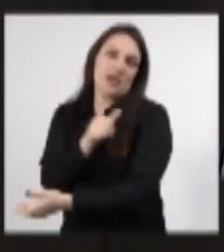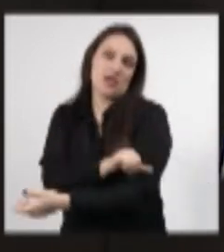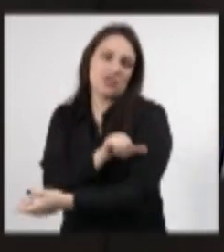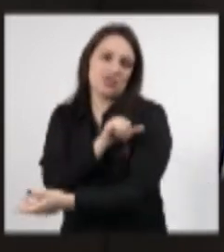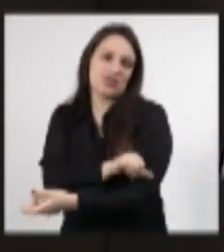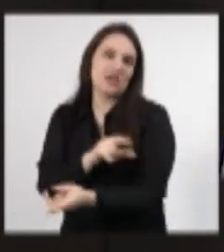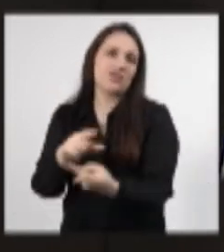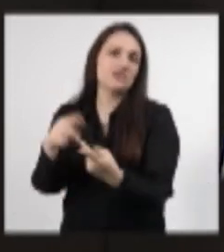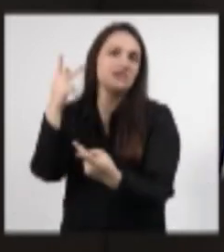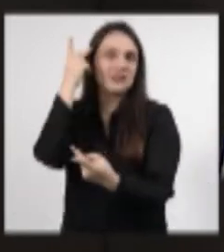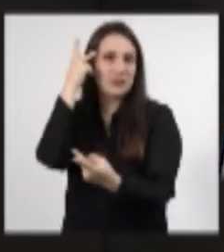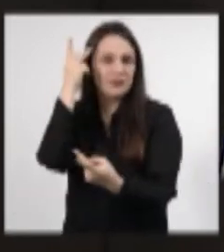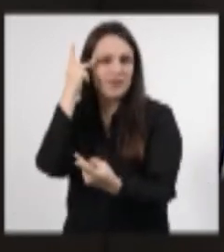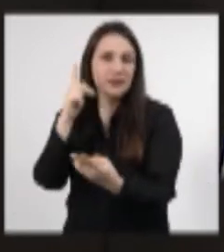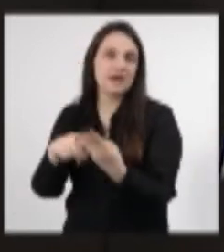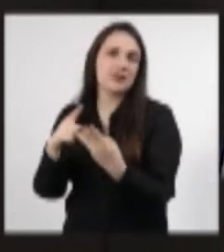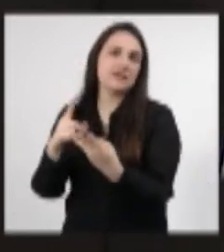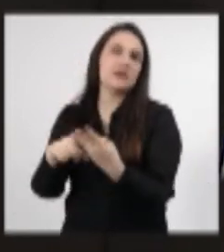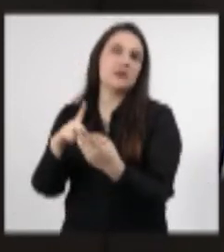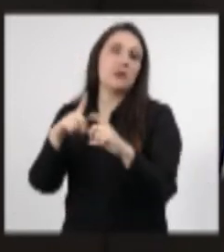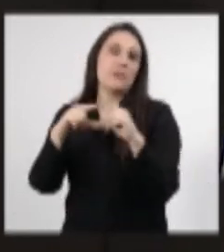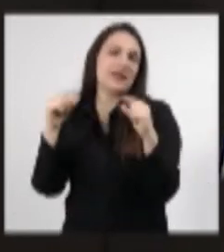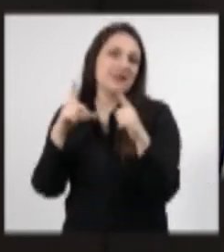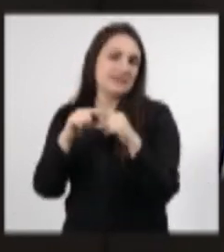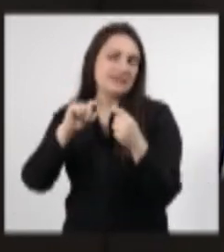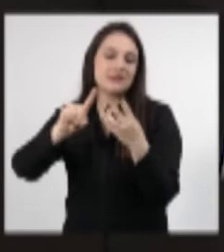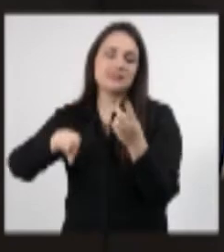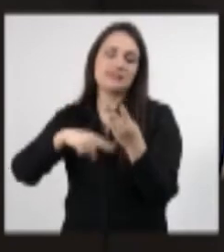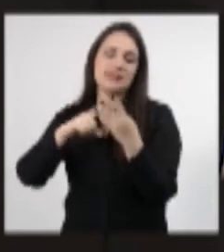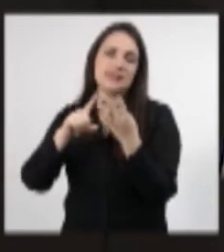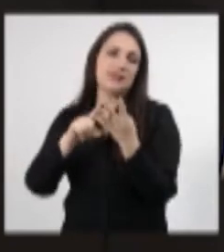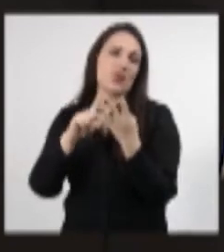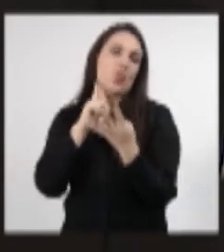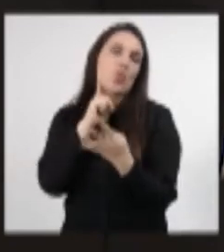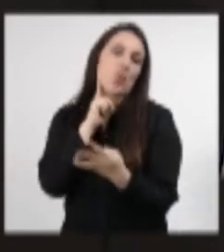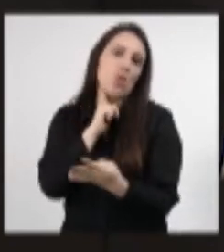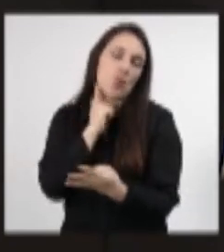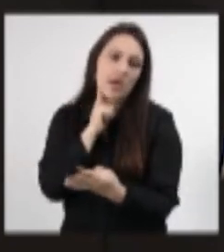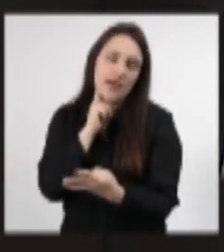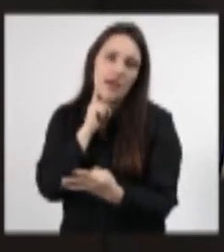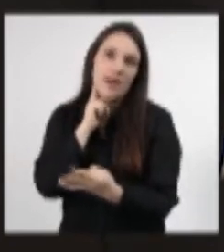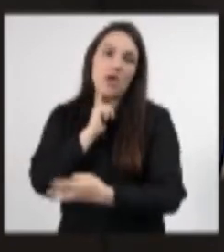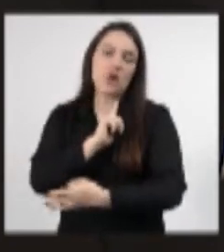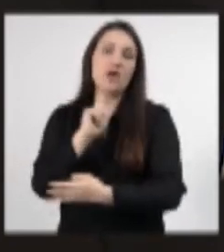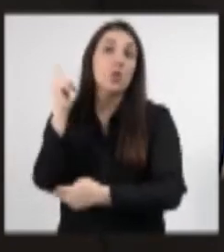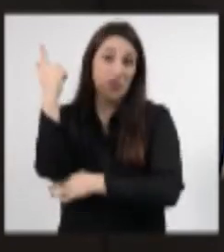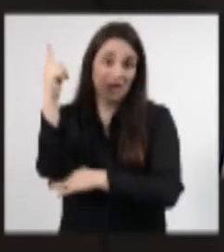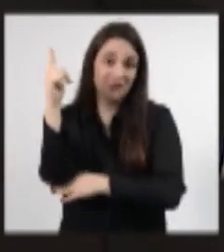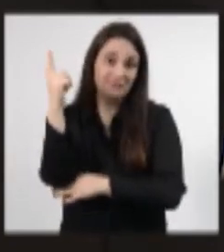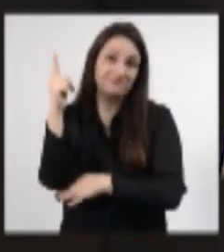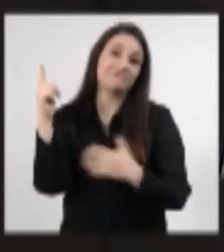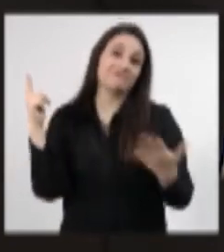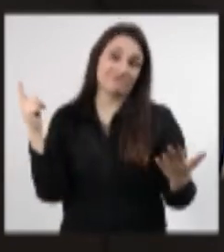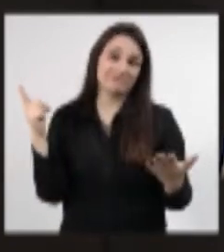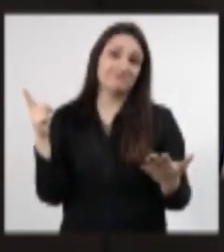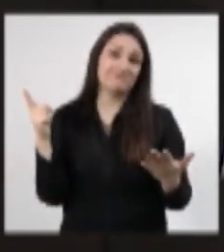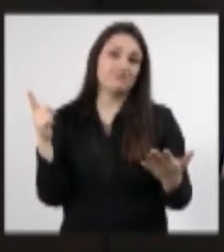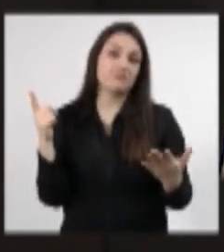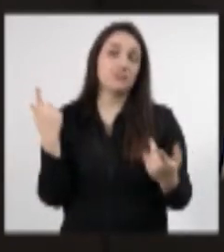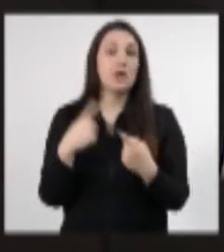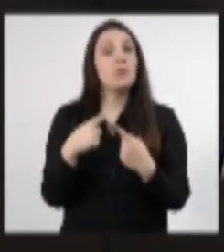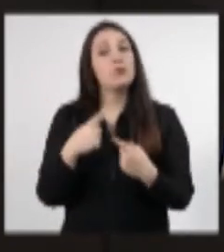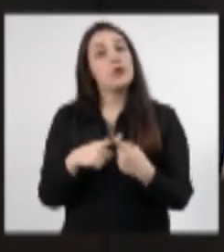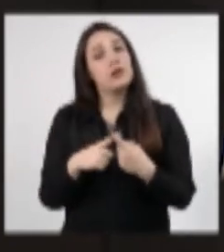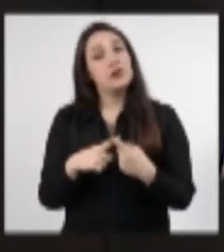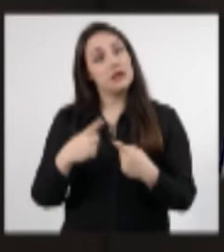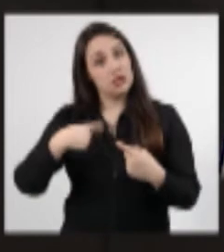Paulo, o Distrito Federal, Goiânia, que passam à nossa porta, nós temos uma preocupação muito